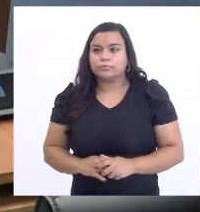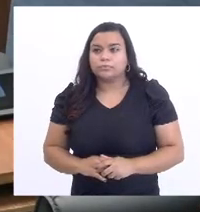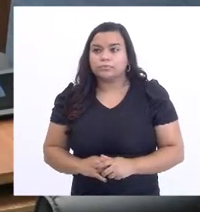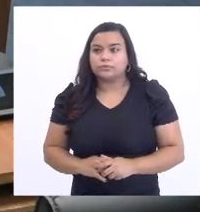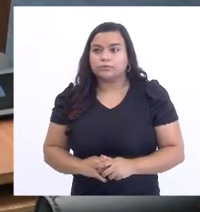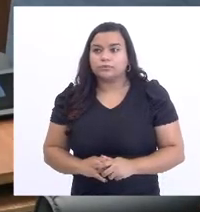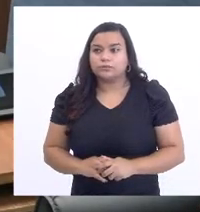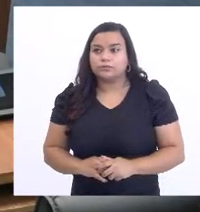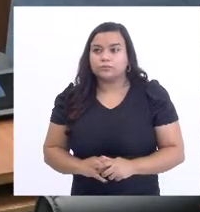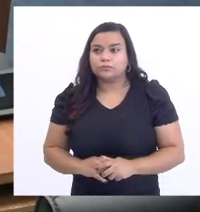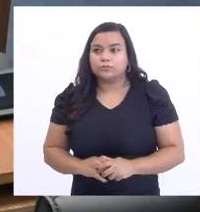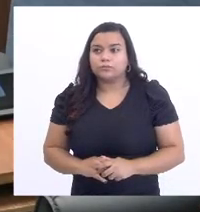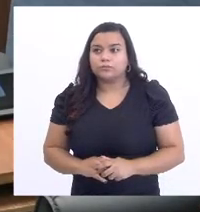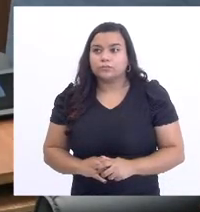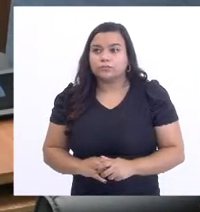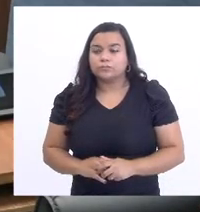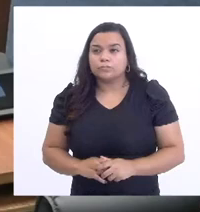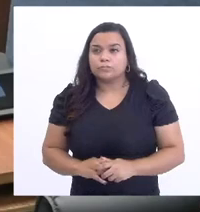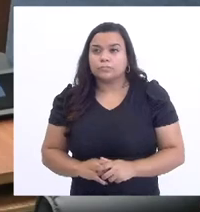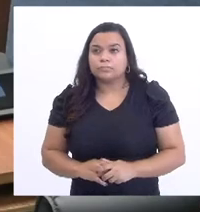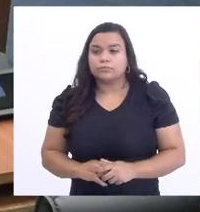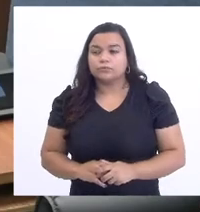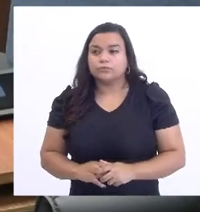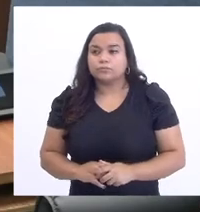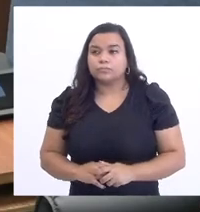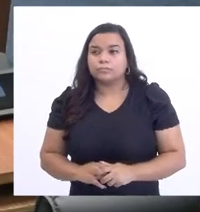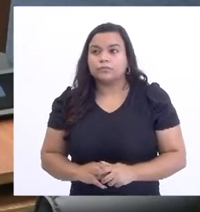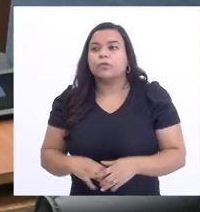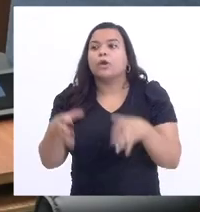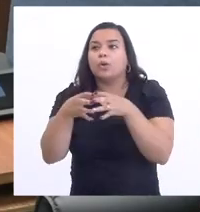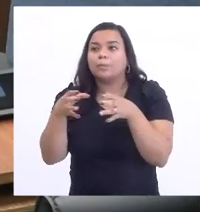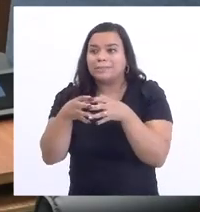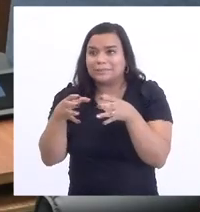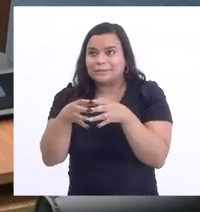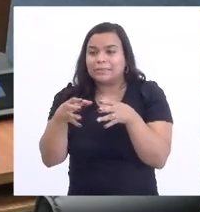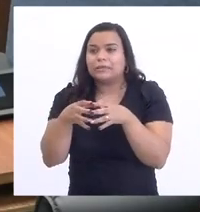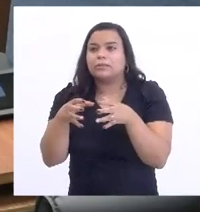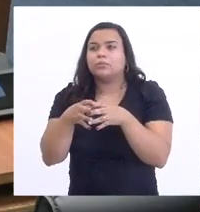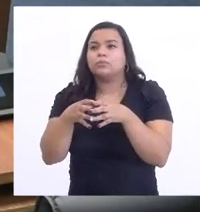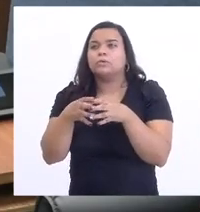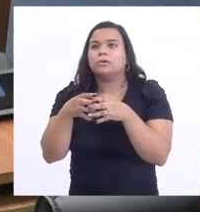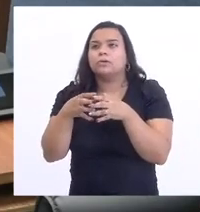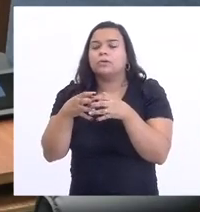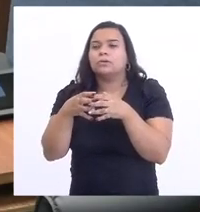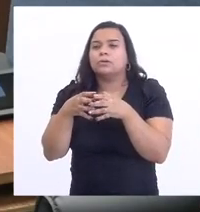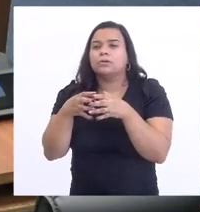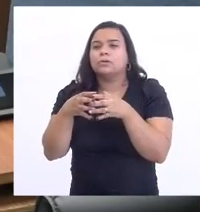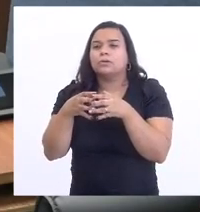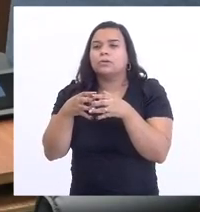governo lá do empréstimo. Pela Comissão de Transporte.